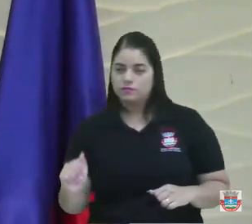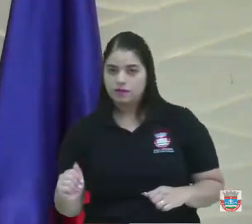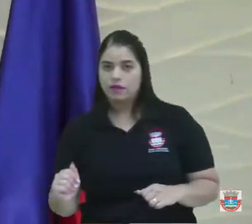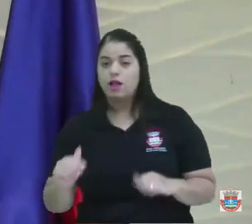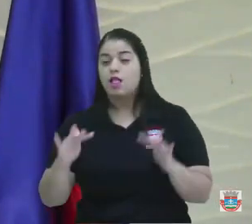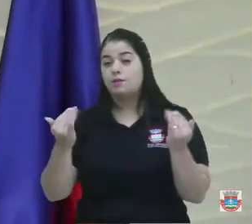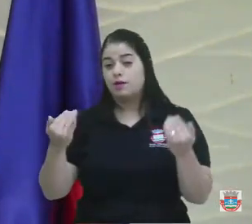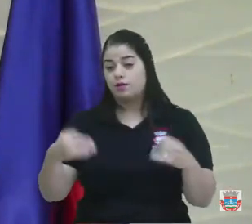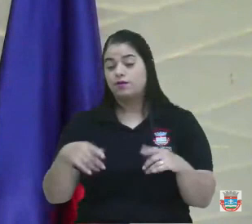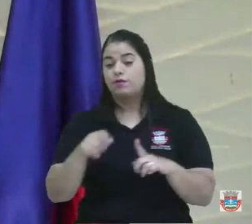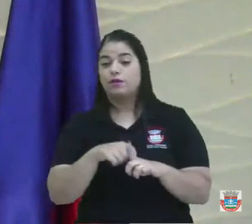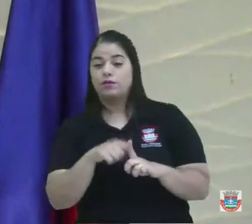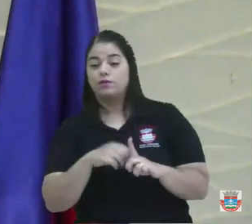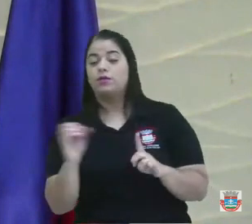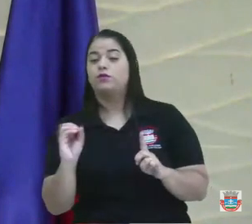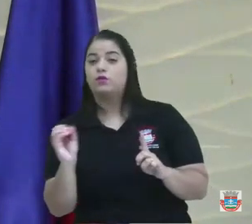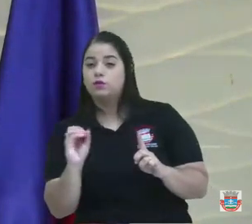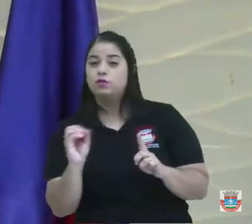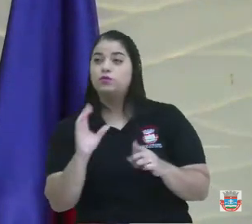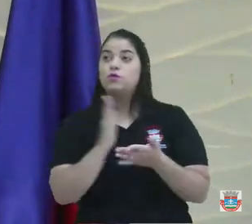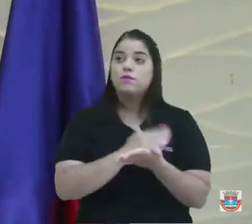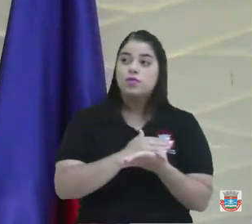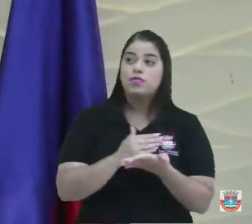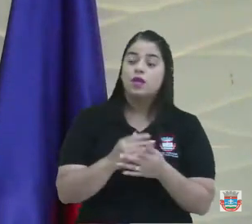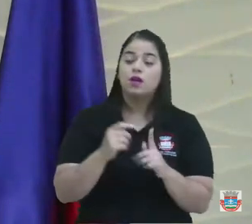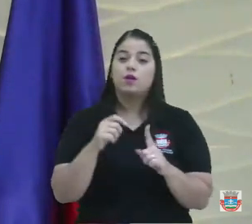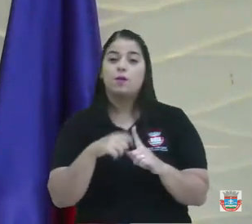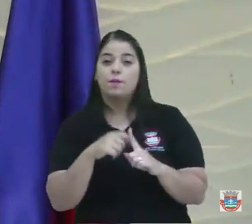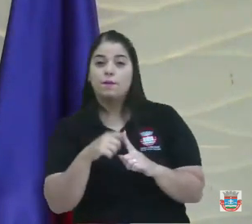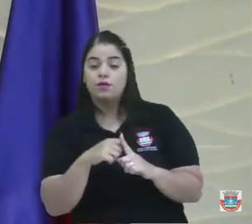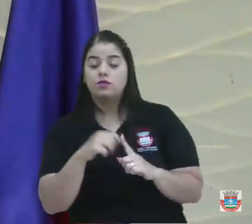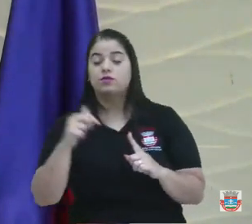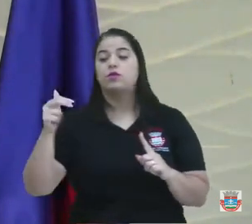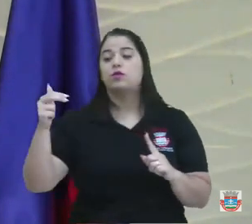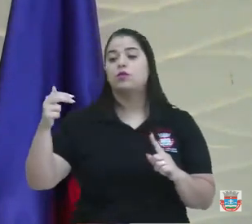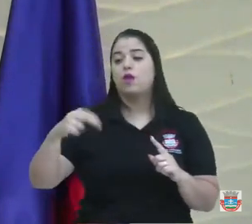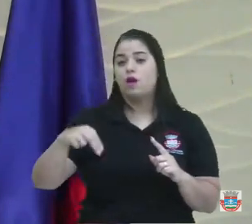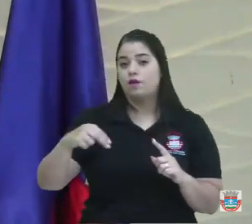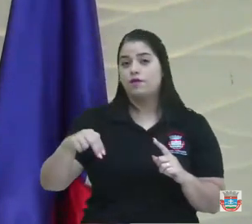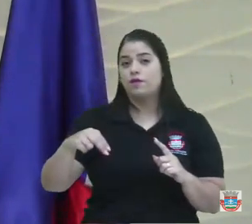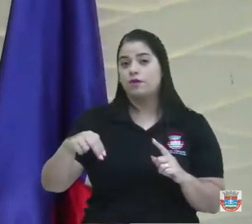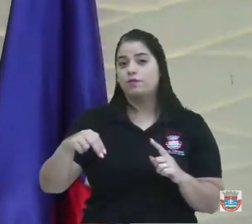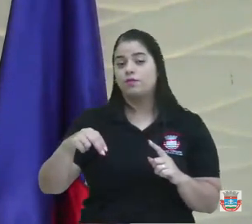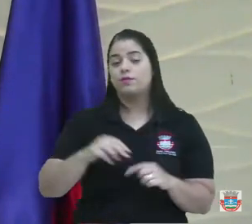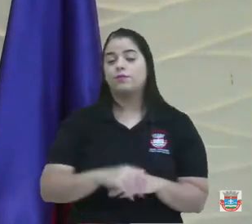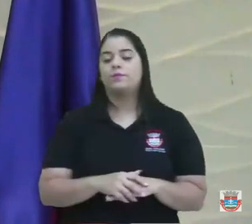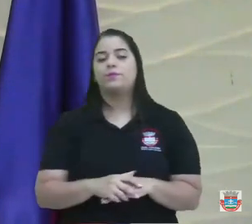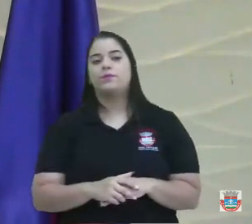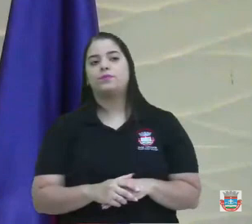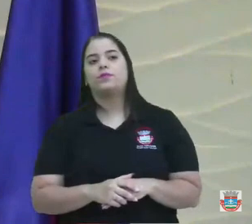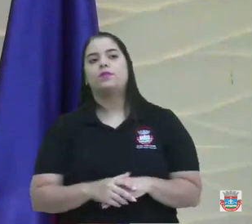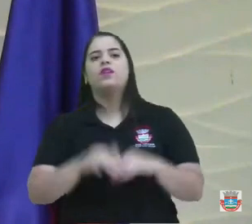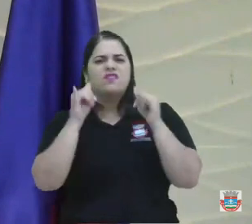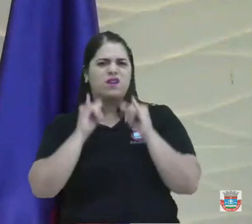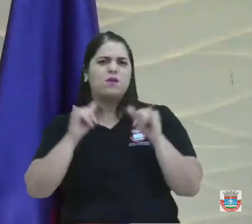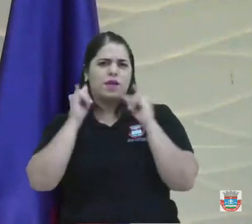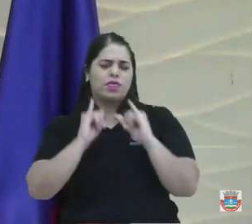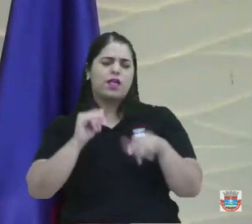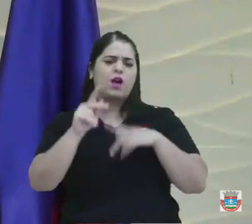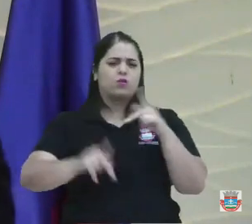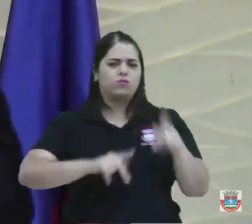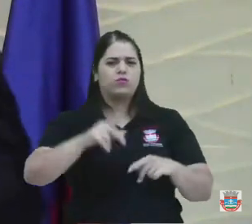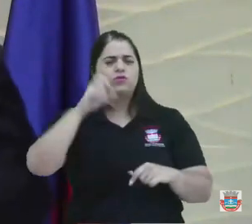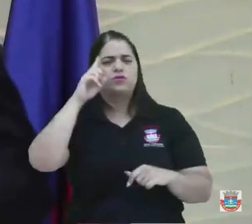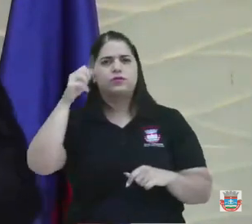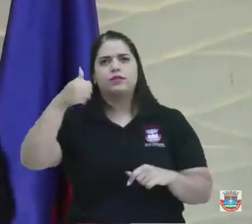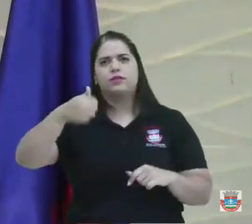de novembro. A gente vai continuar acompanhando, passando informações para a nossa população e eu espero que até o dia 10, dia 15 do próximo